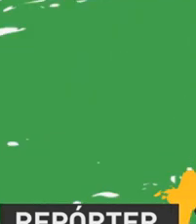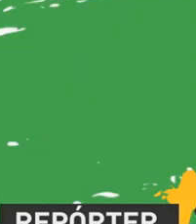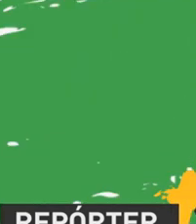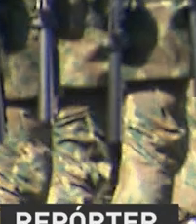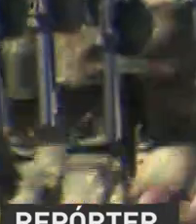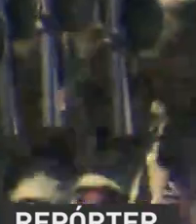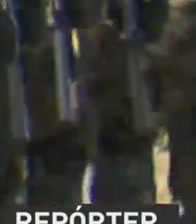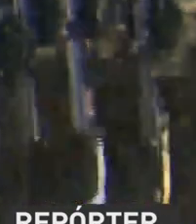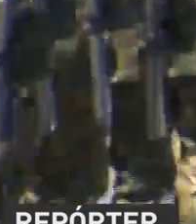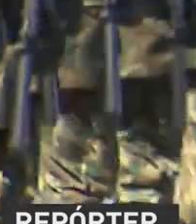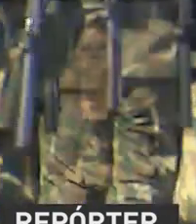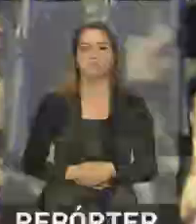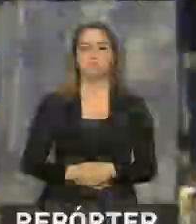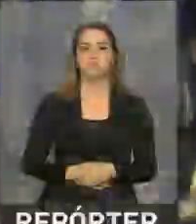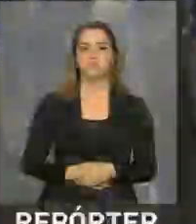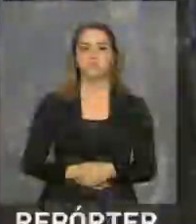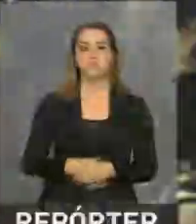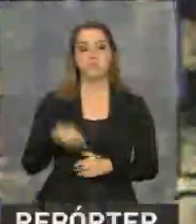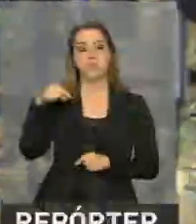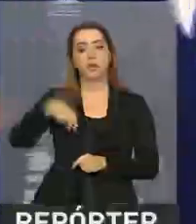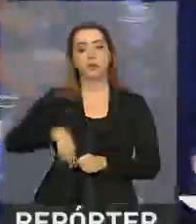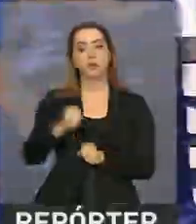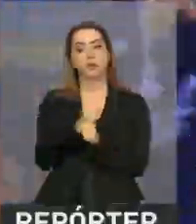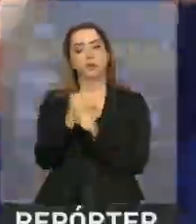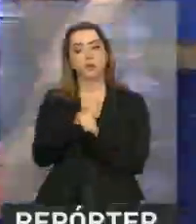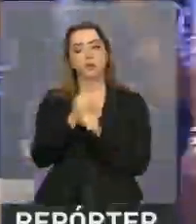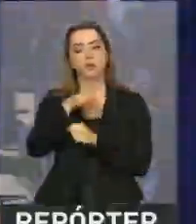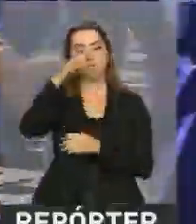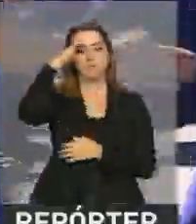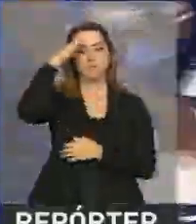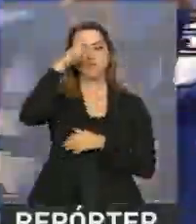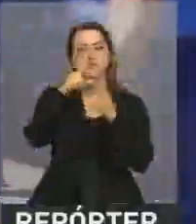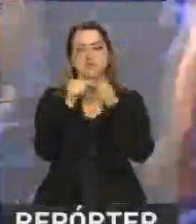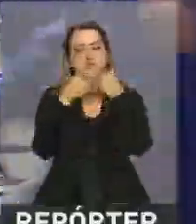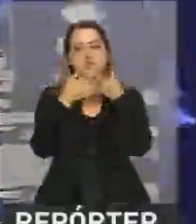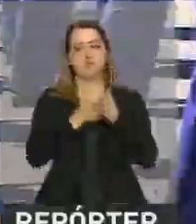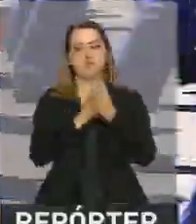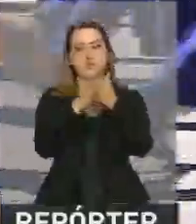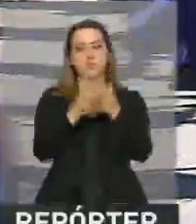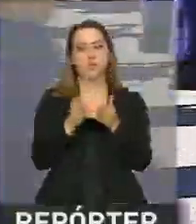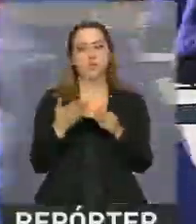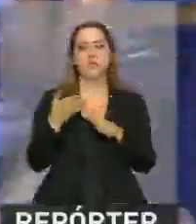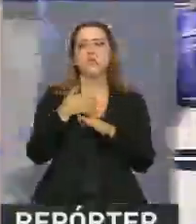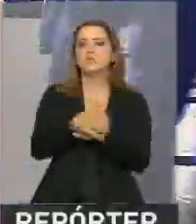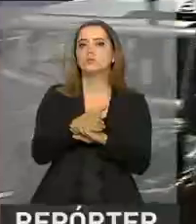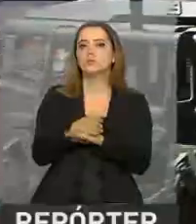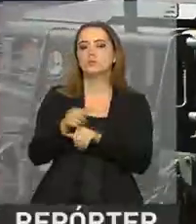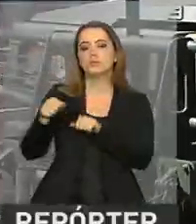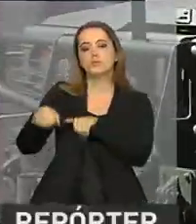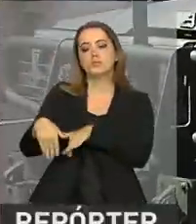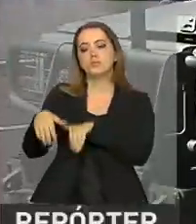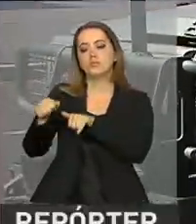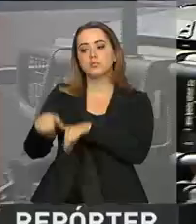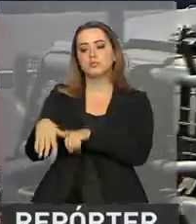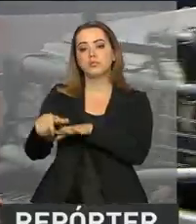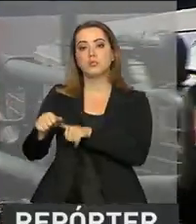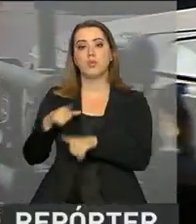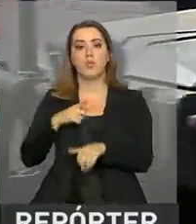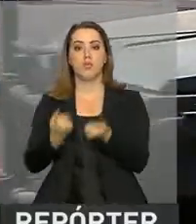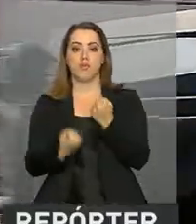Noronha este ano os militares da Marinha participam do desfile da Independência em Brasília com veículos